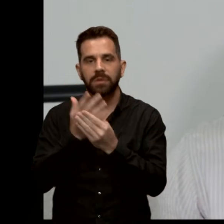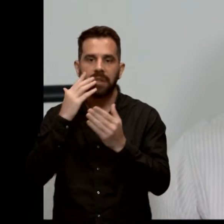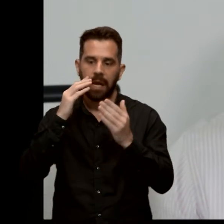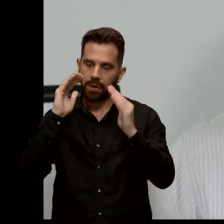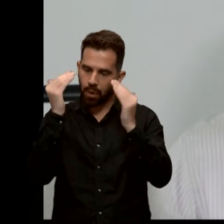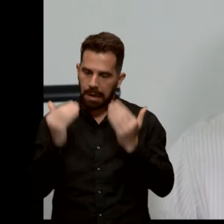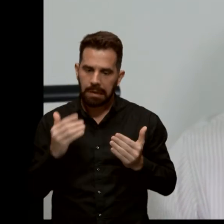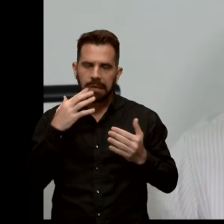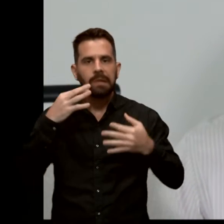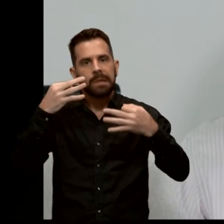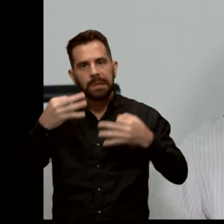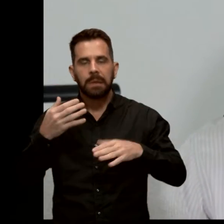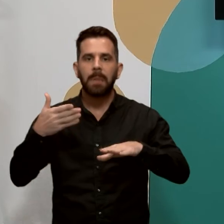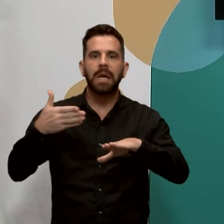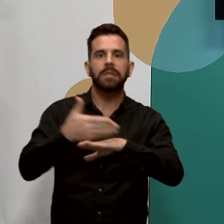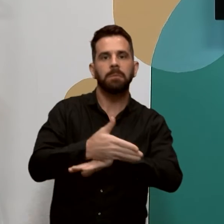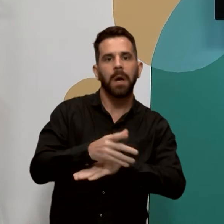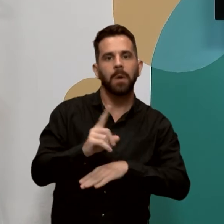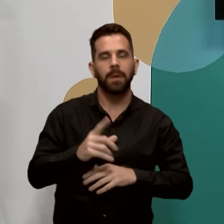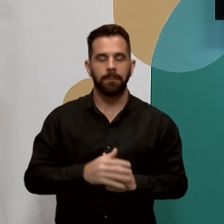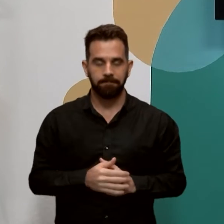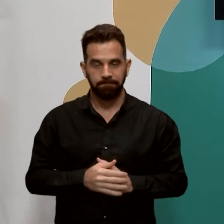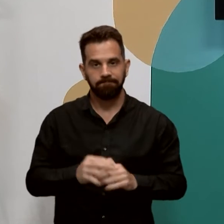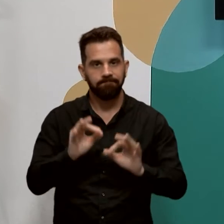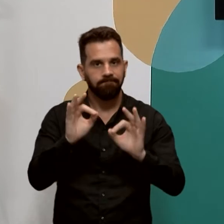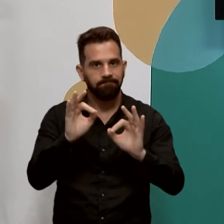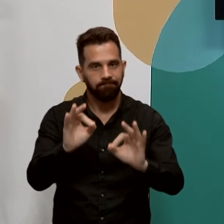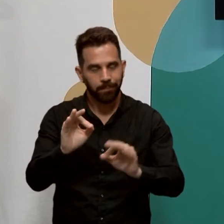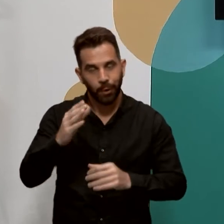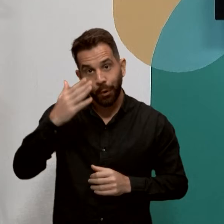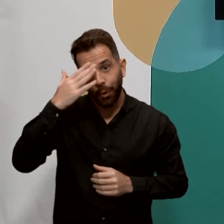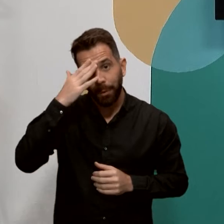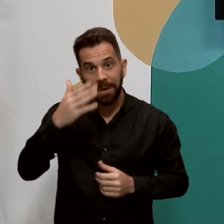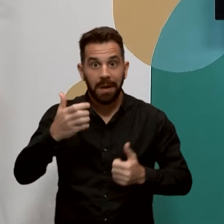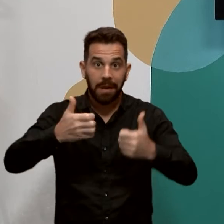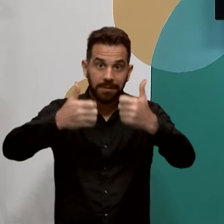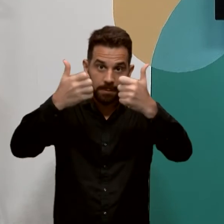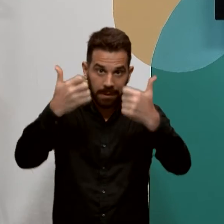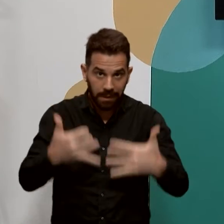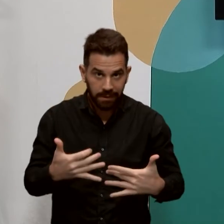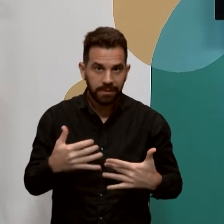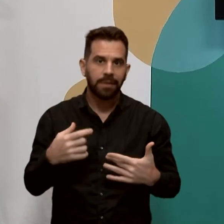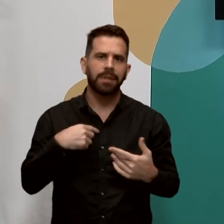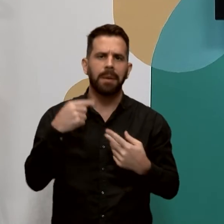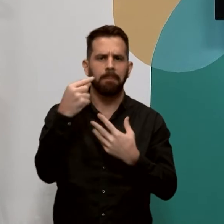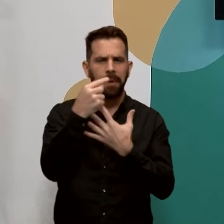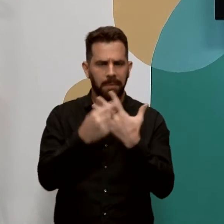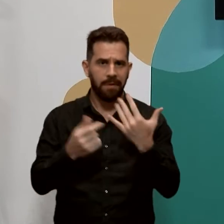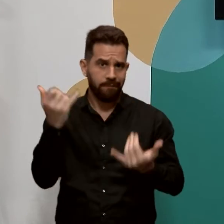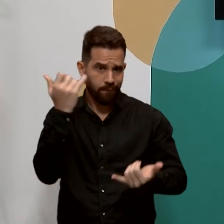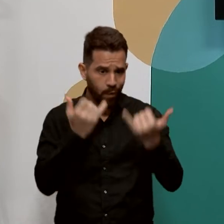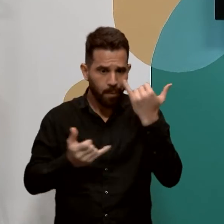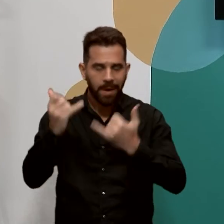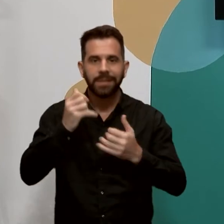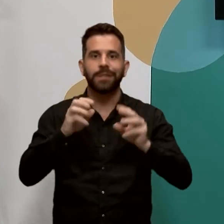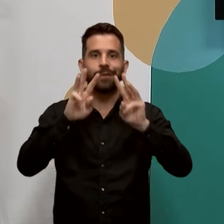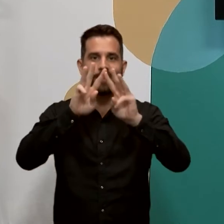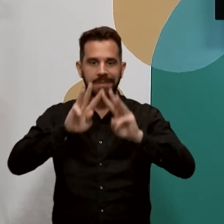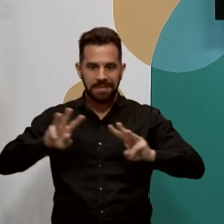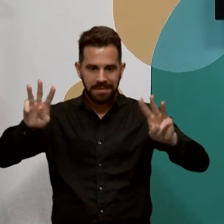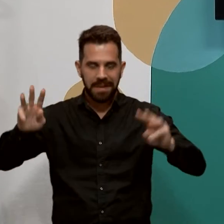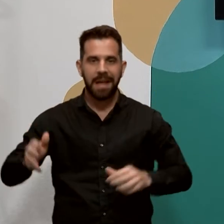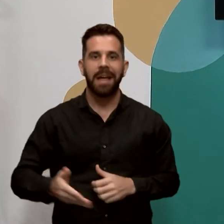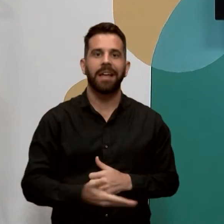possa participar. Perfeito, Heloísio, super bem explicadinho aí para o pessoal. Tem mais informações no site que a gente está colocando na tela.